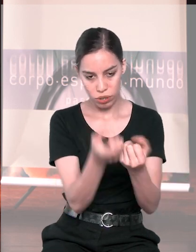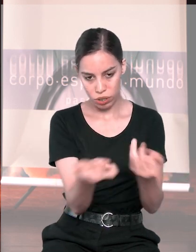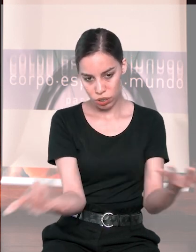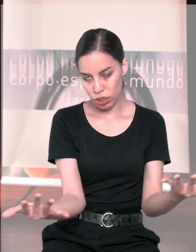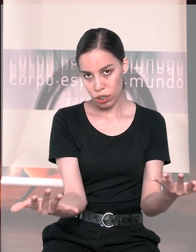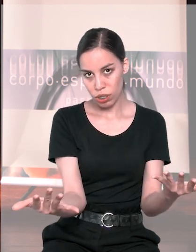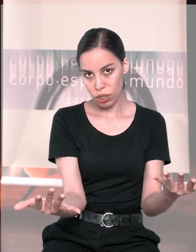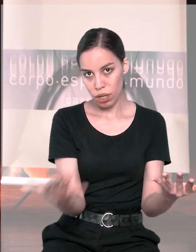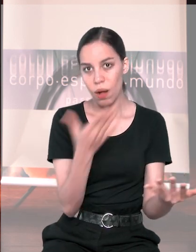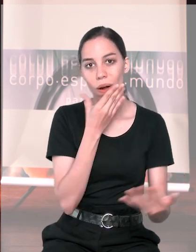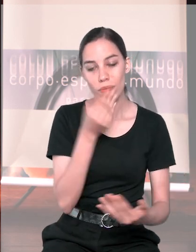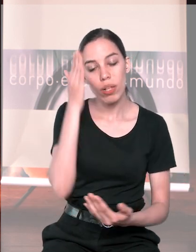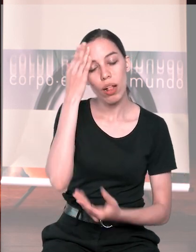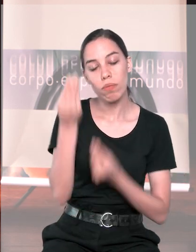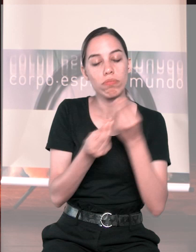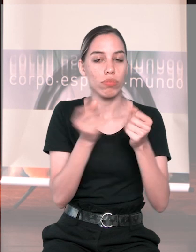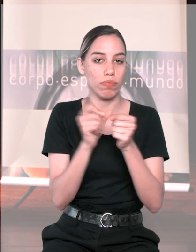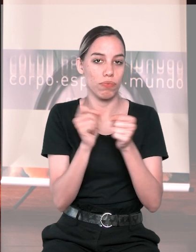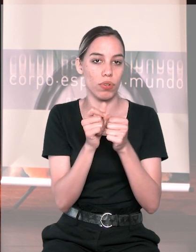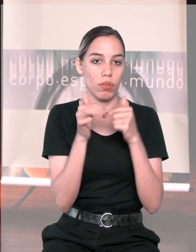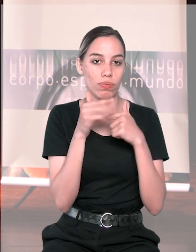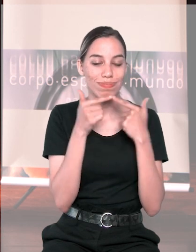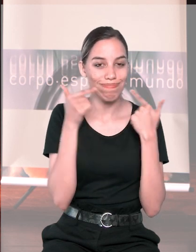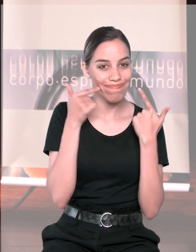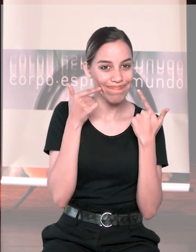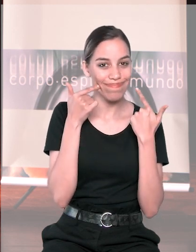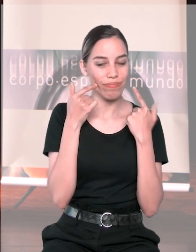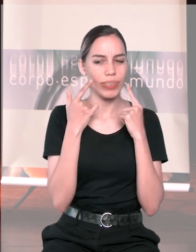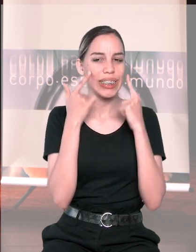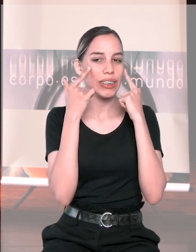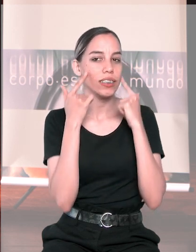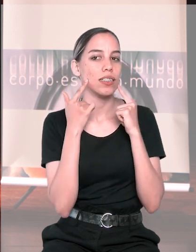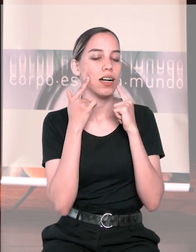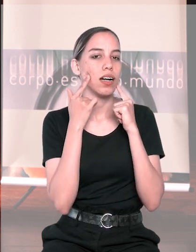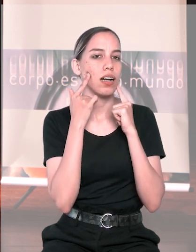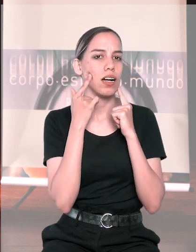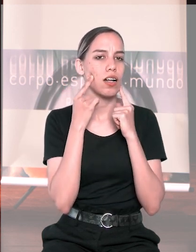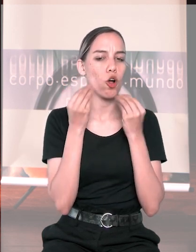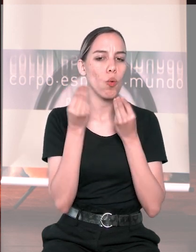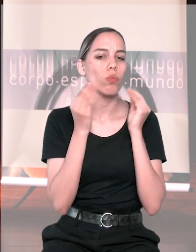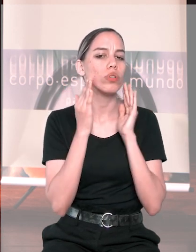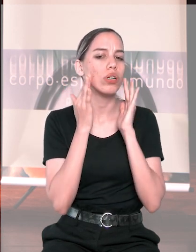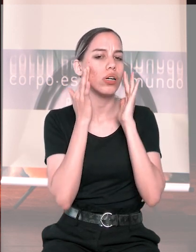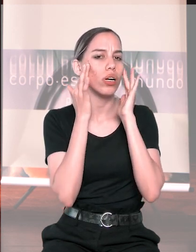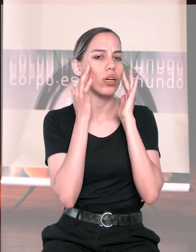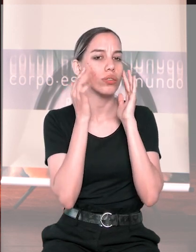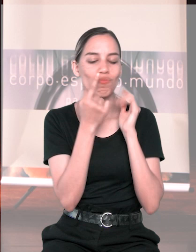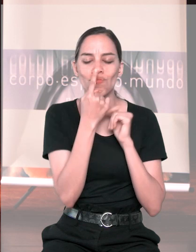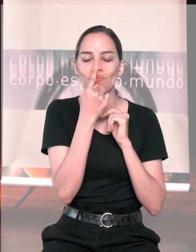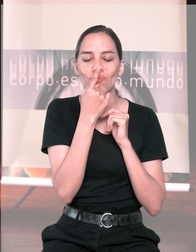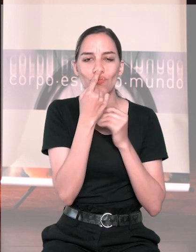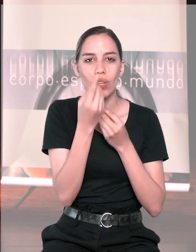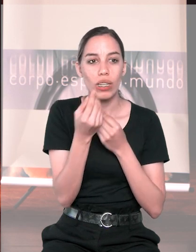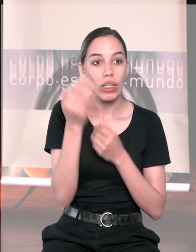Ele sabe do que é feito um sorriso, das dinâmicas, das proporções, das tensões, do que está em jogo, do jogo muscular, do jogo